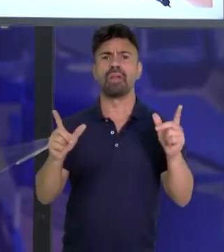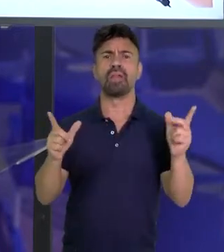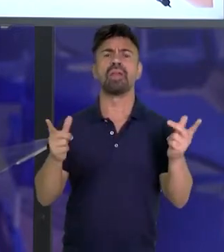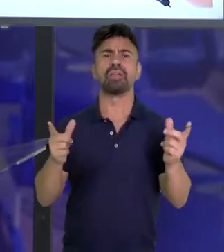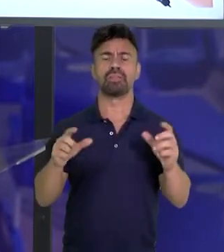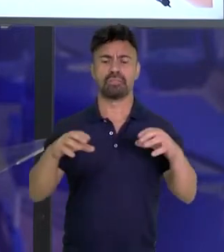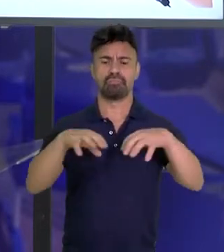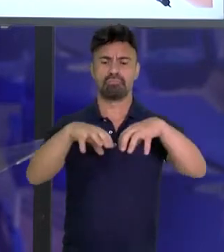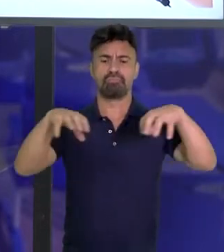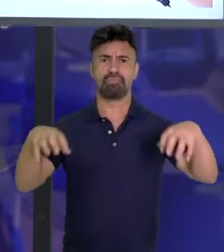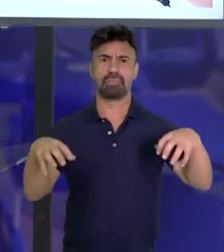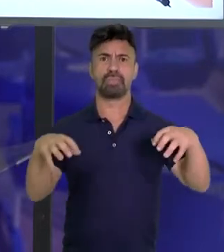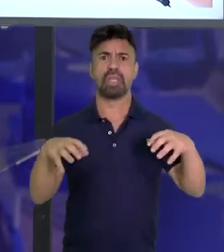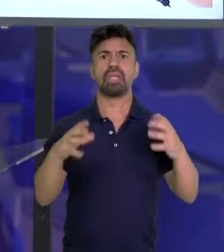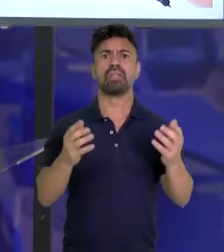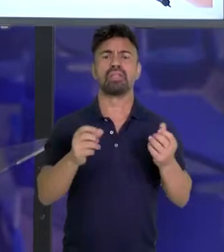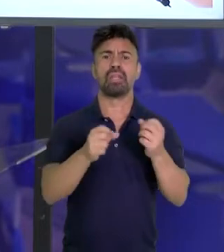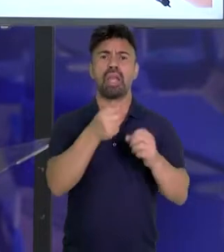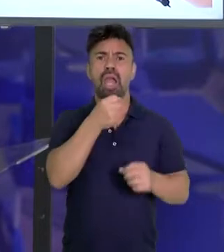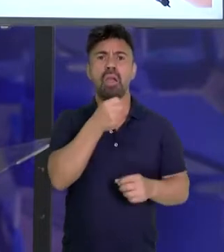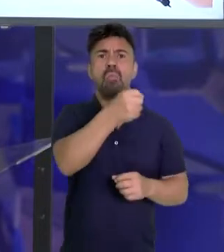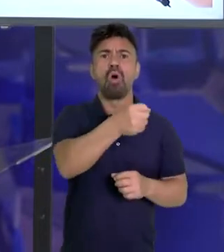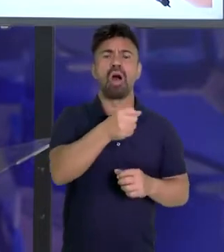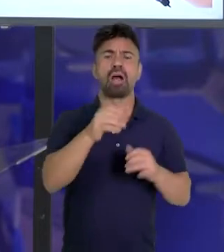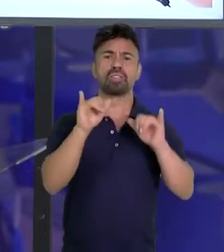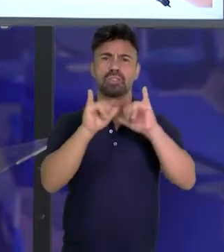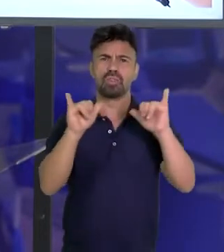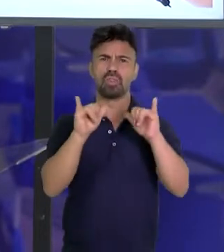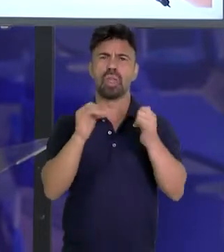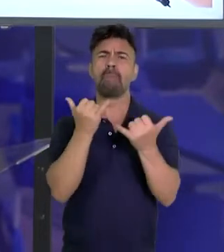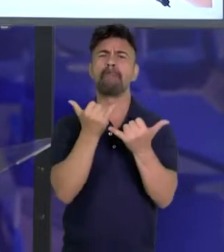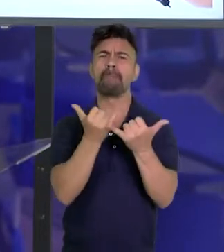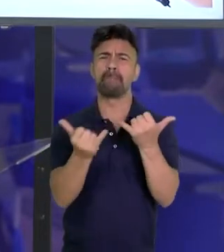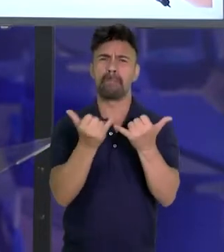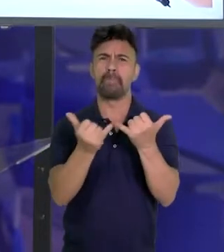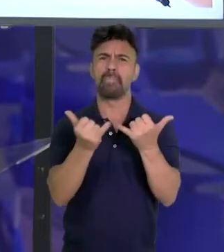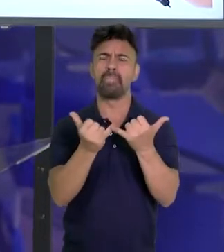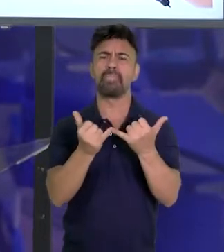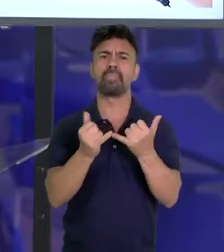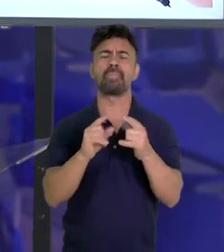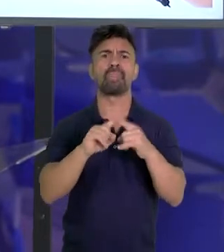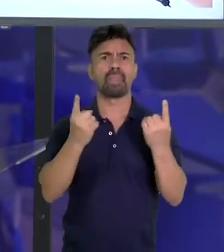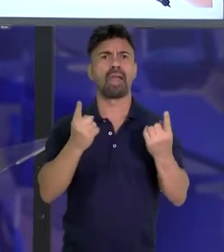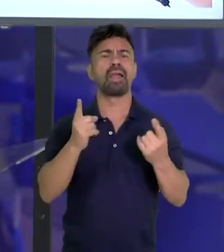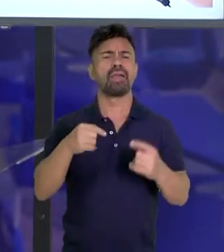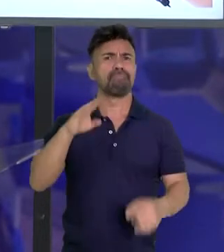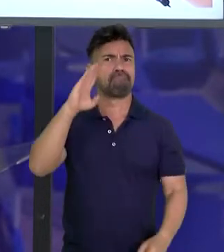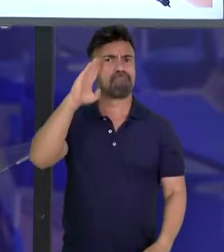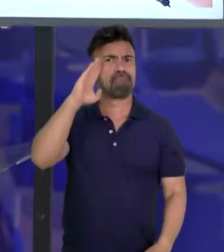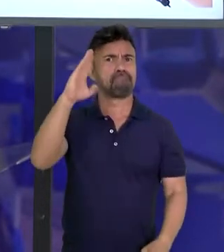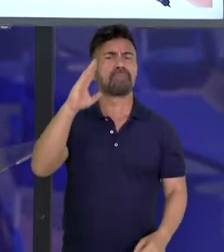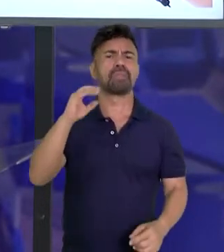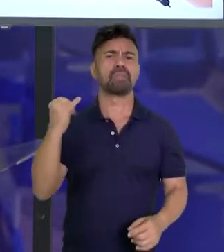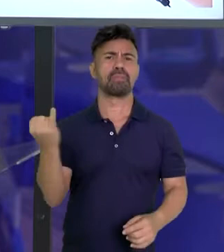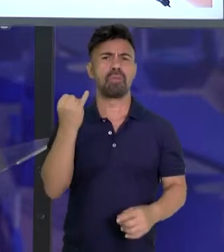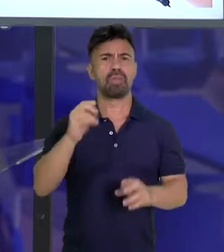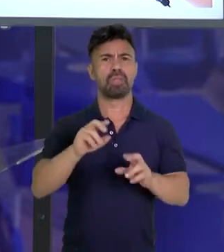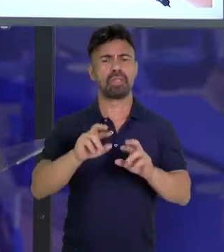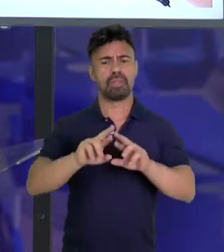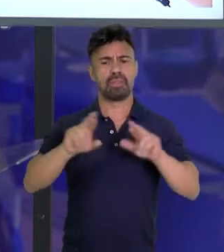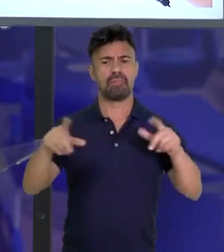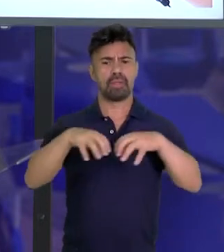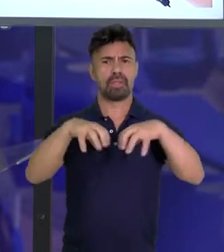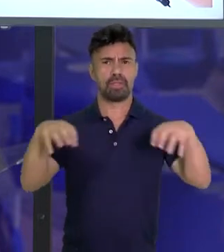reportagem do gênero notícia. É bem verdade que eles se parecem, mas eles também são fundamentalmente diferentes no que eles se